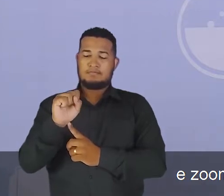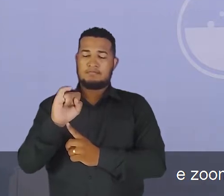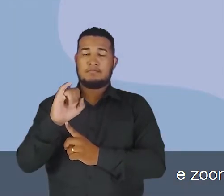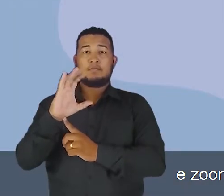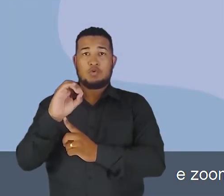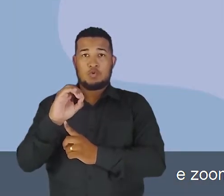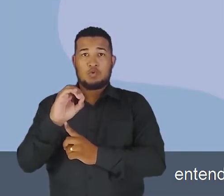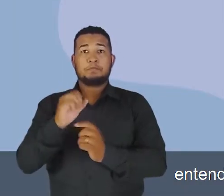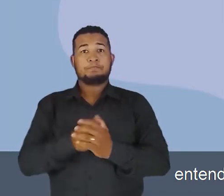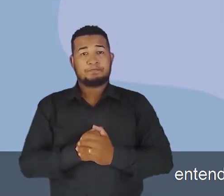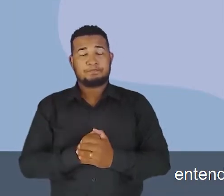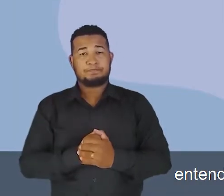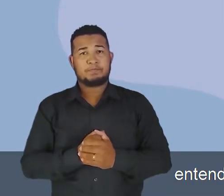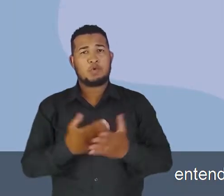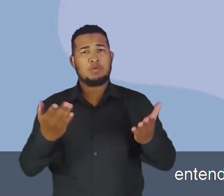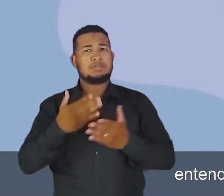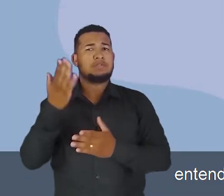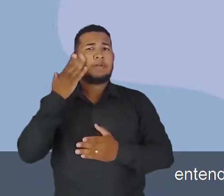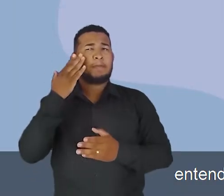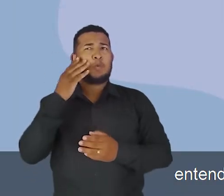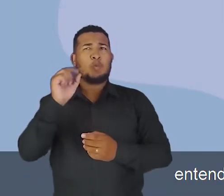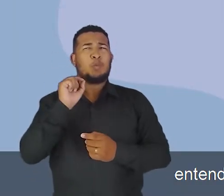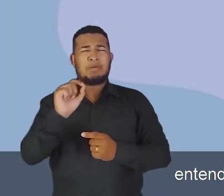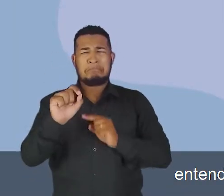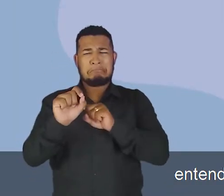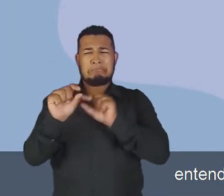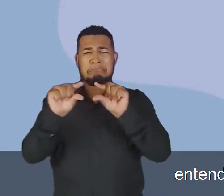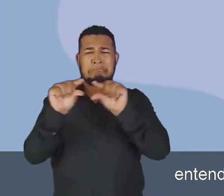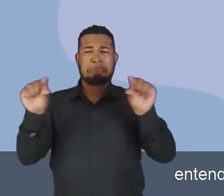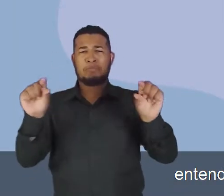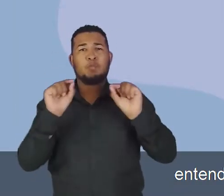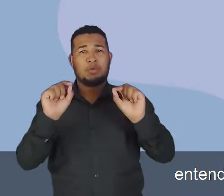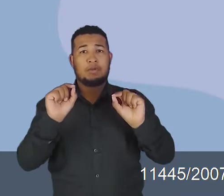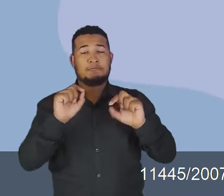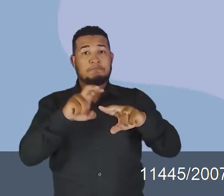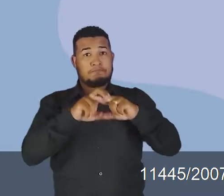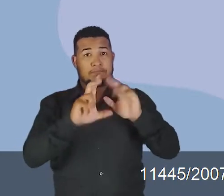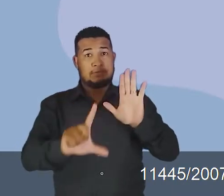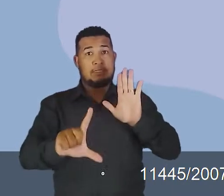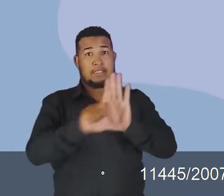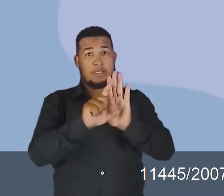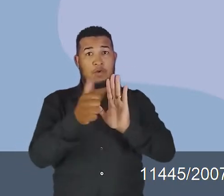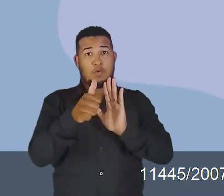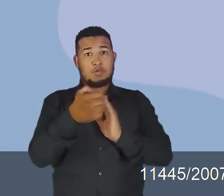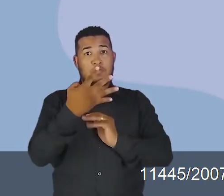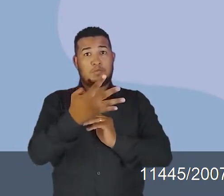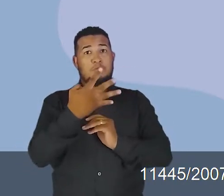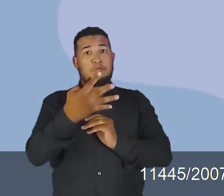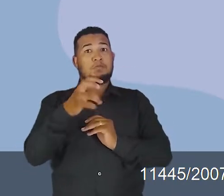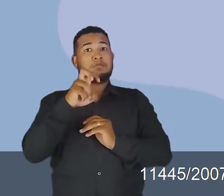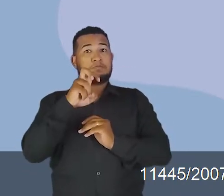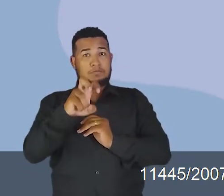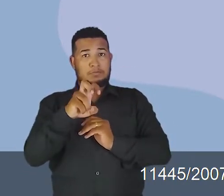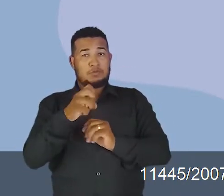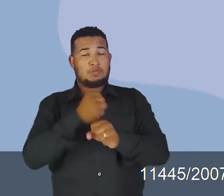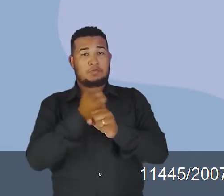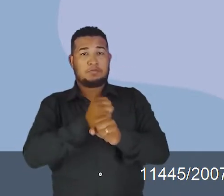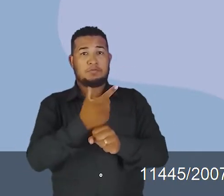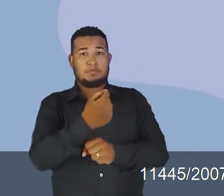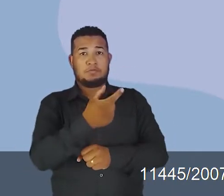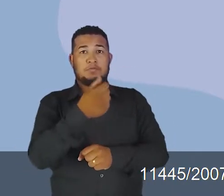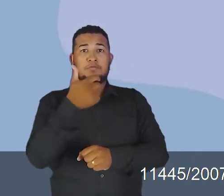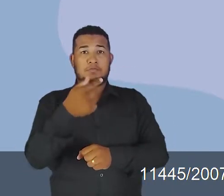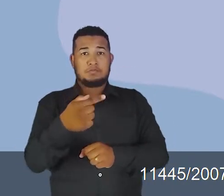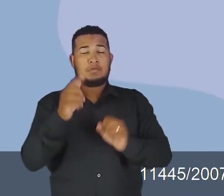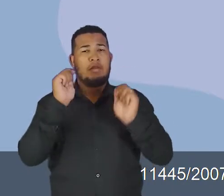slide aqui comigo para você entender o que é saneamento básico. De acordo com a Lei 11.445 de 2007,